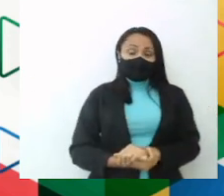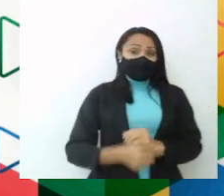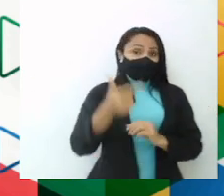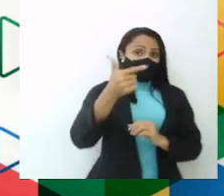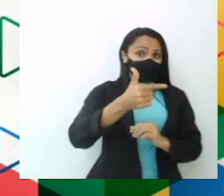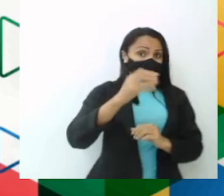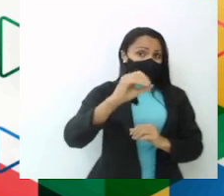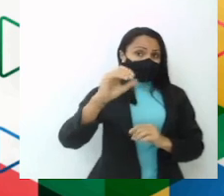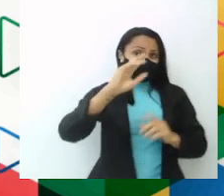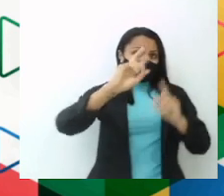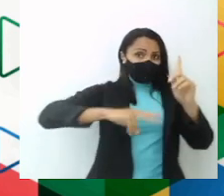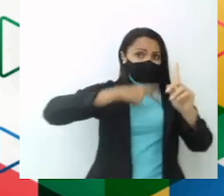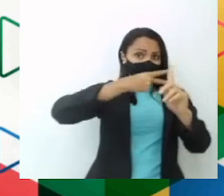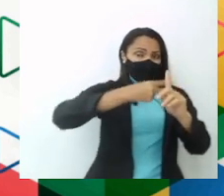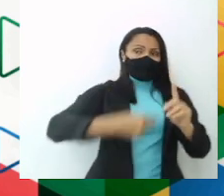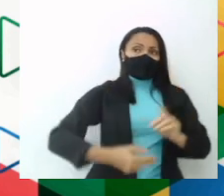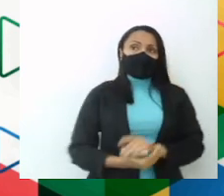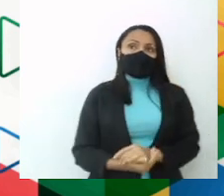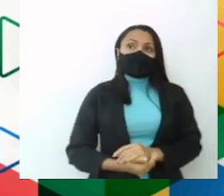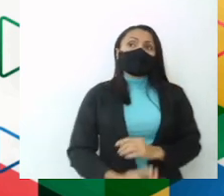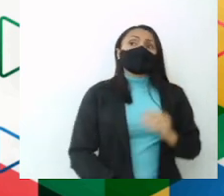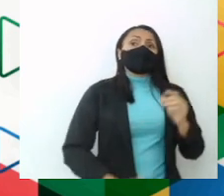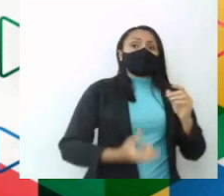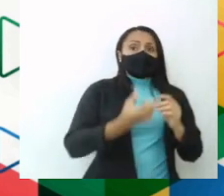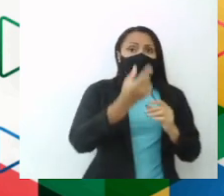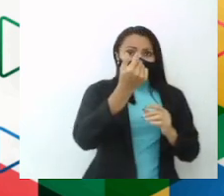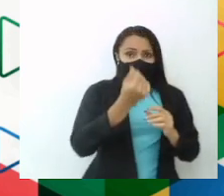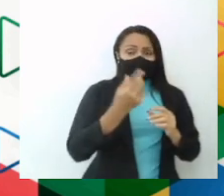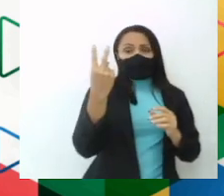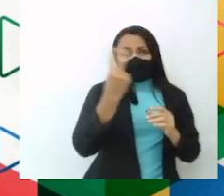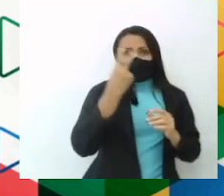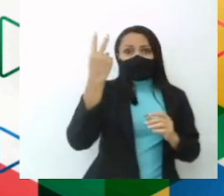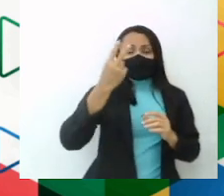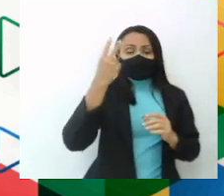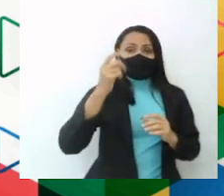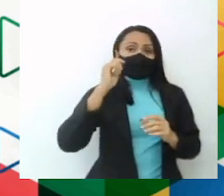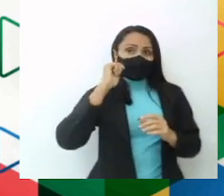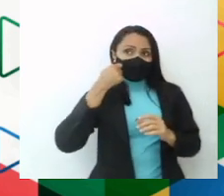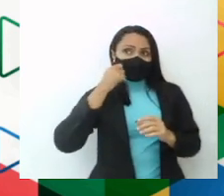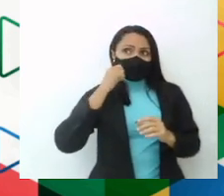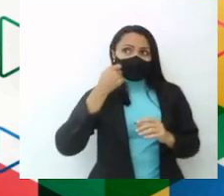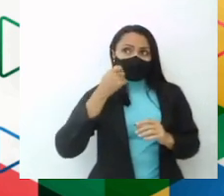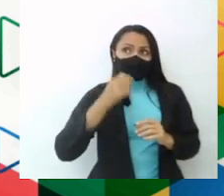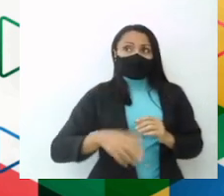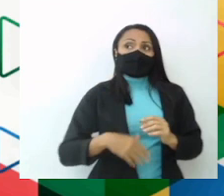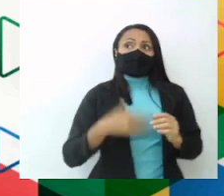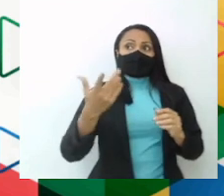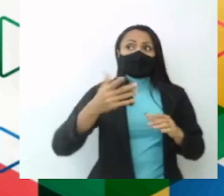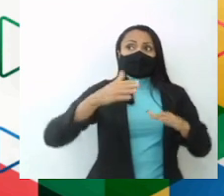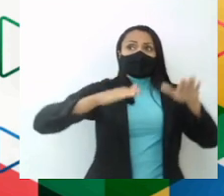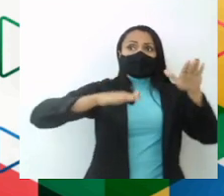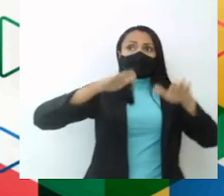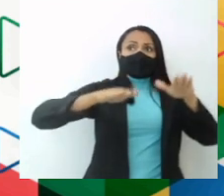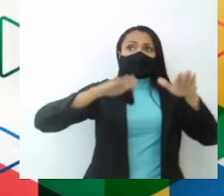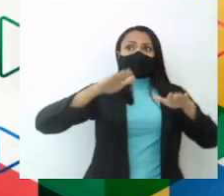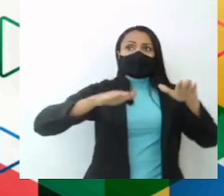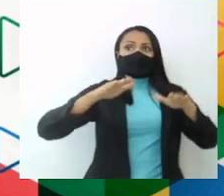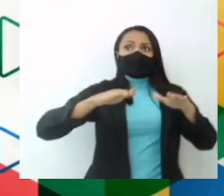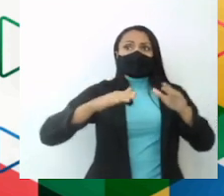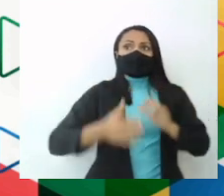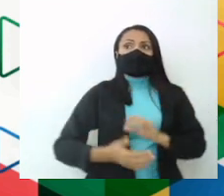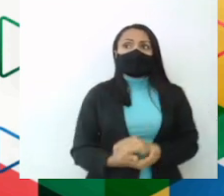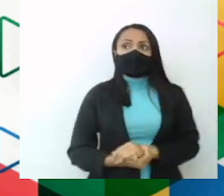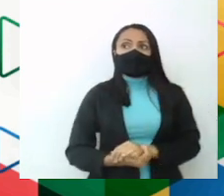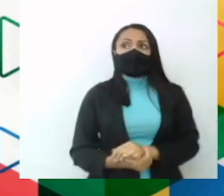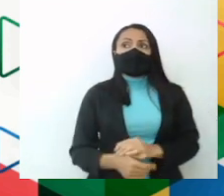que o anterior. E o preço desse novo copo de suco será proporcional ao preço do